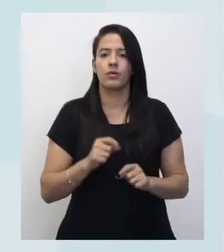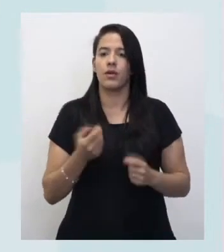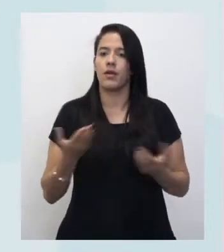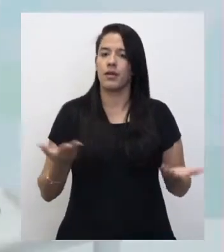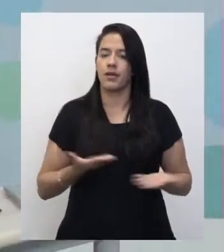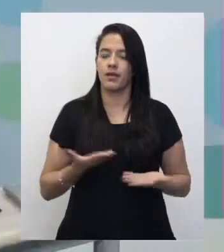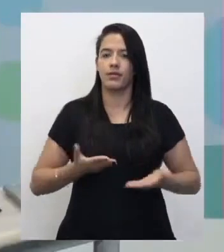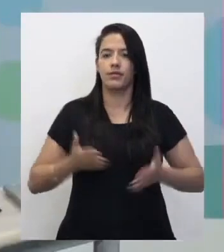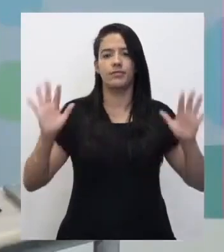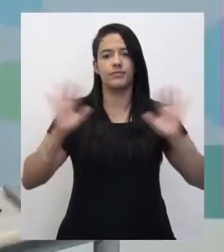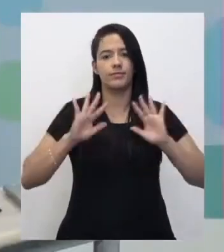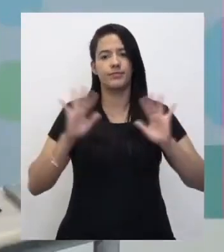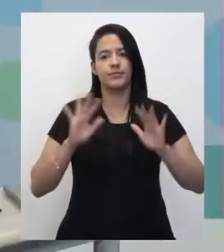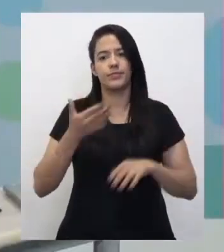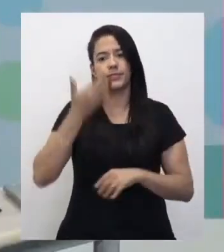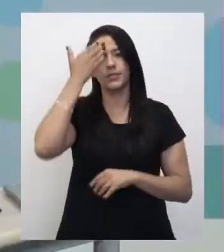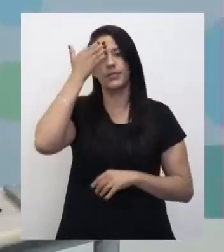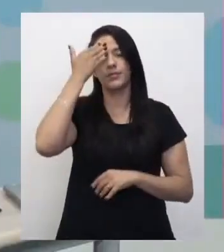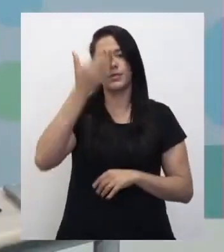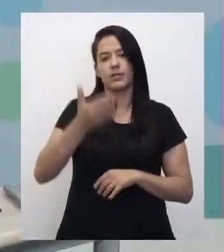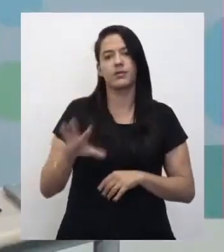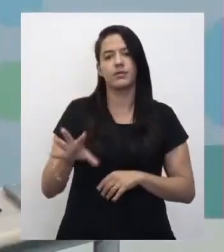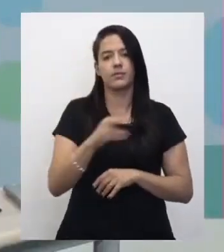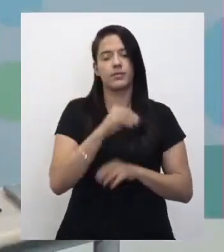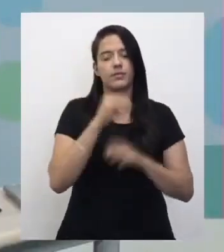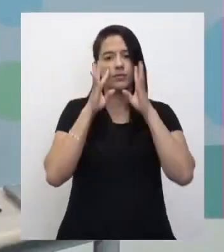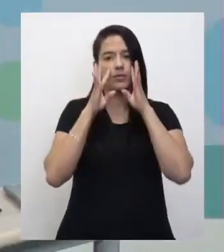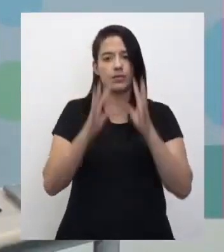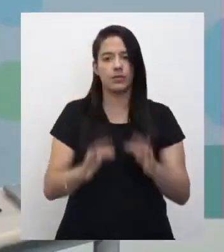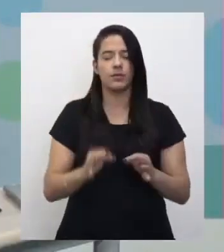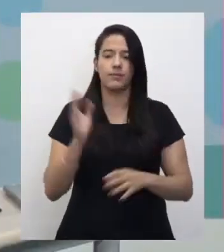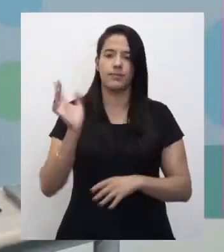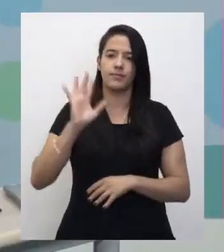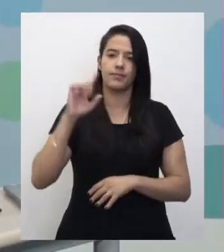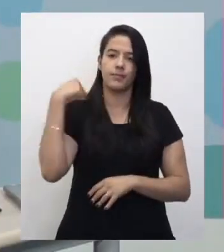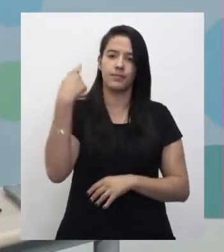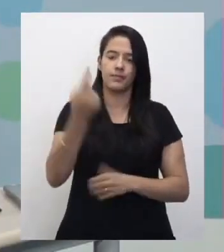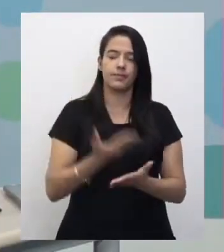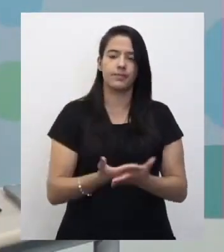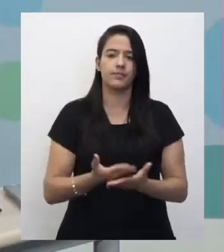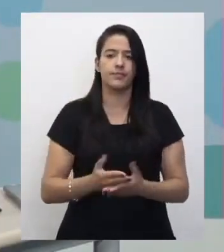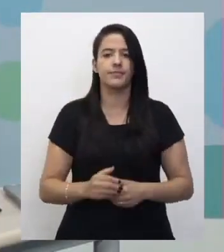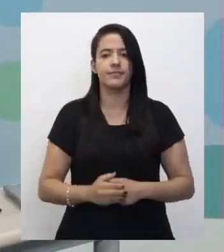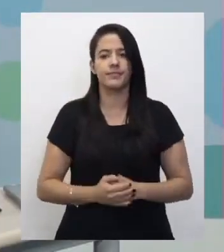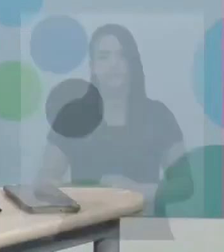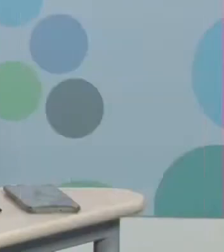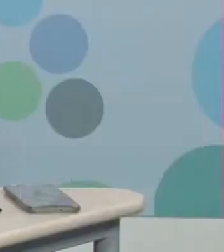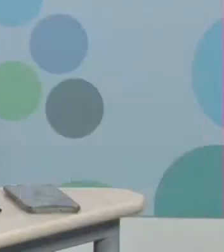me despeço. Muito obrigada pela atenção de vocês e até a próxima aula.